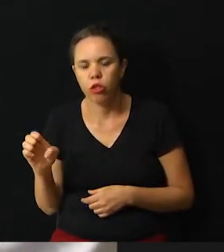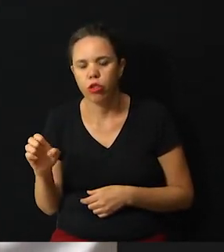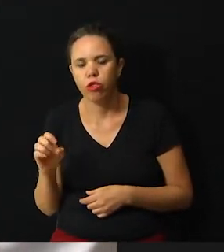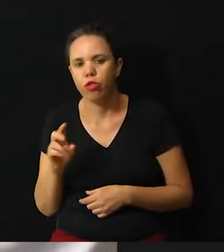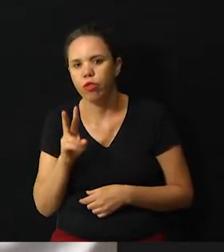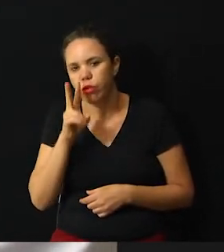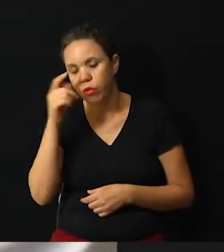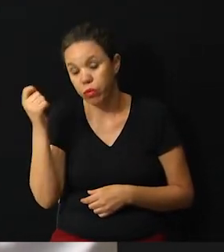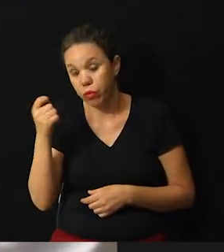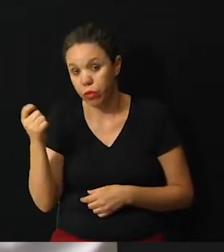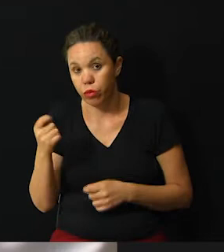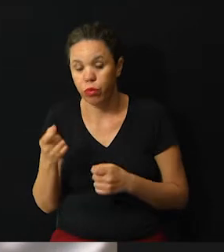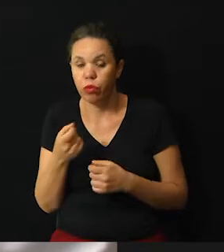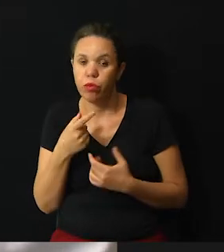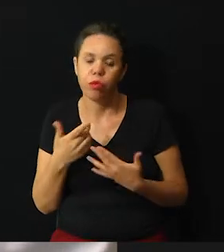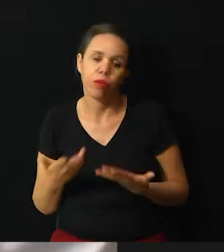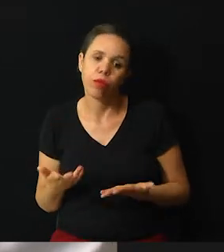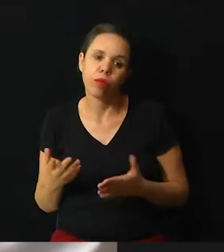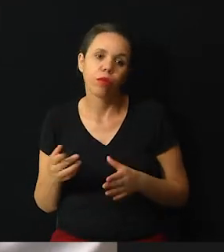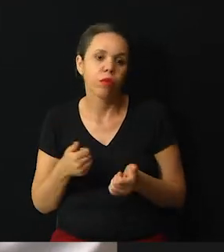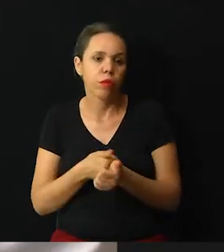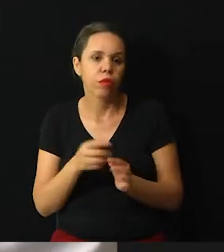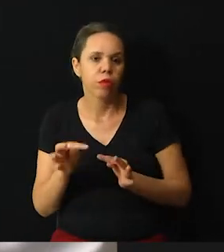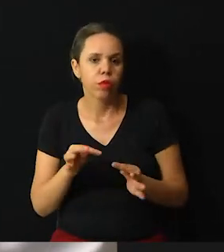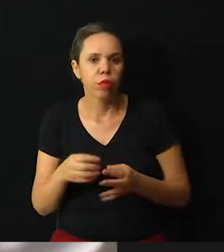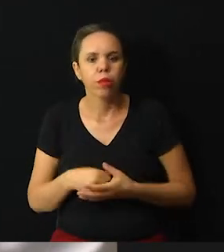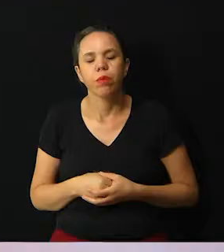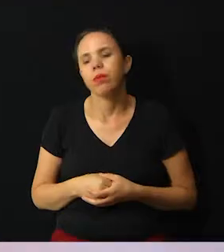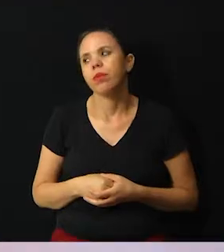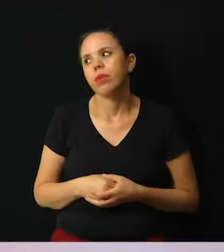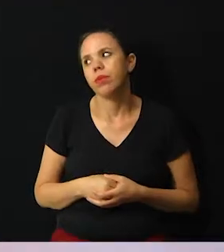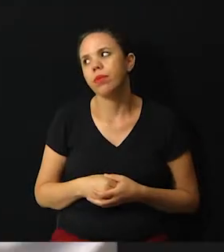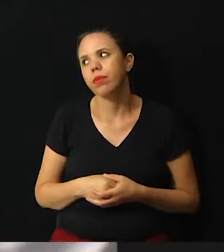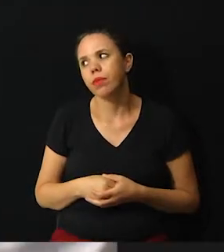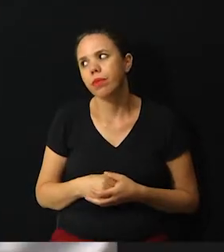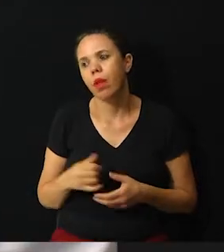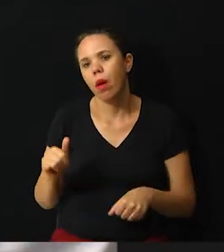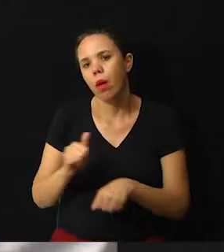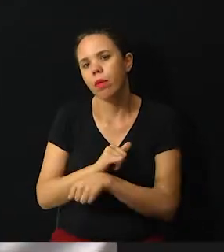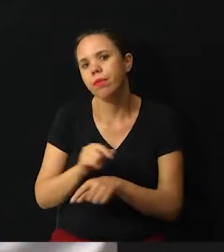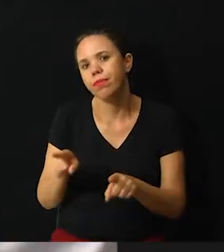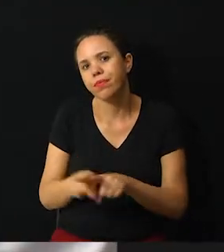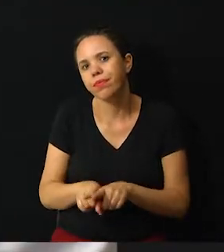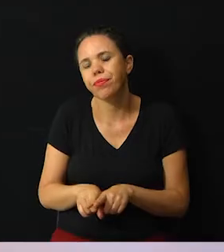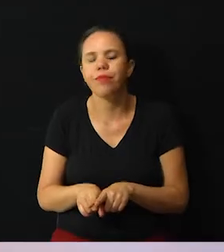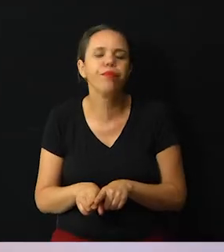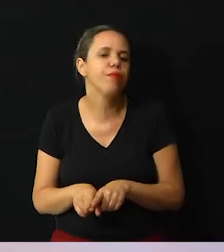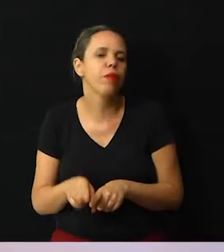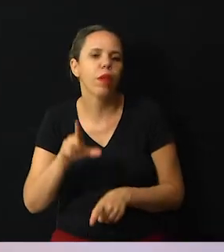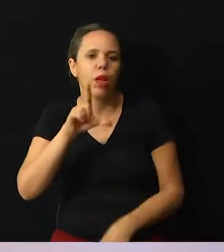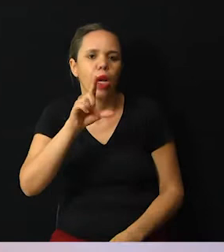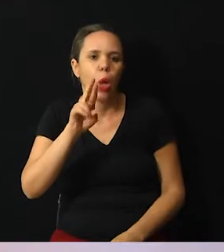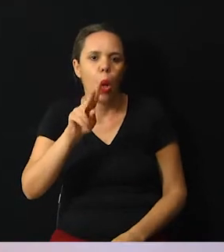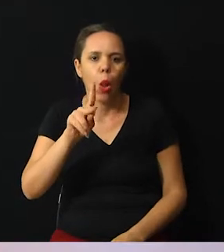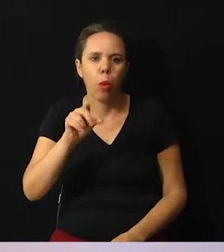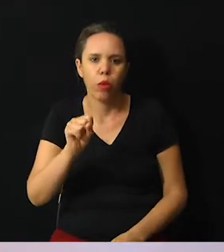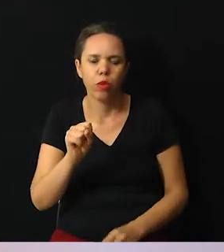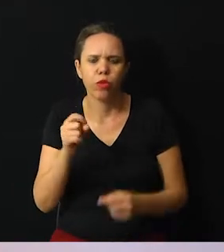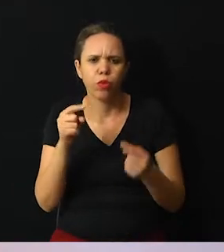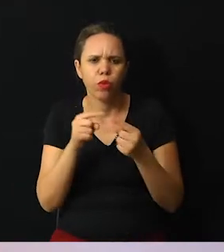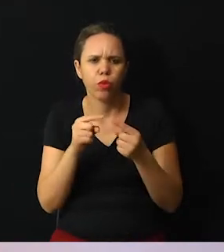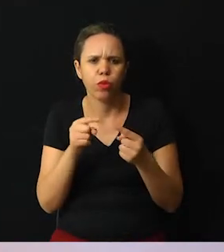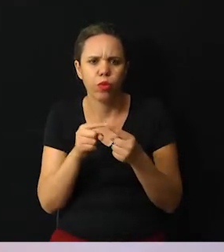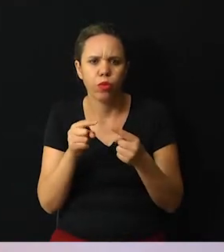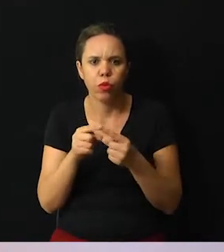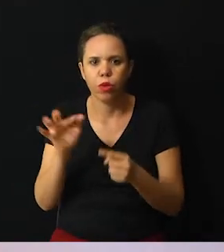atento pelo reumatologista, pelo clínico que está acompanhando, né? E, E, umas vezes, até obesidade, né? e doutor, lúpus tem alguma